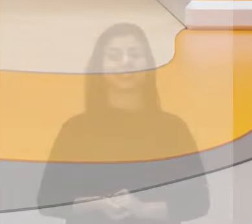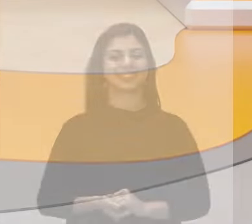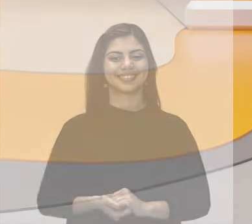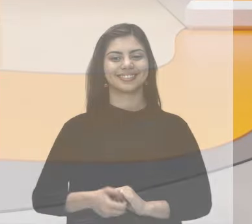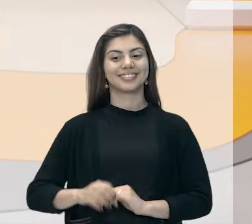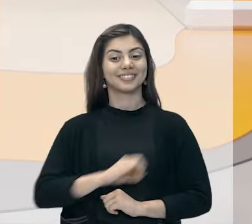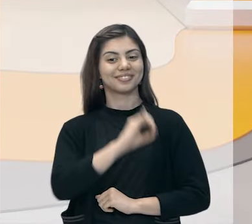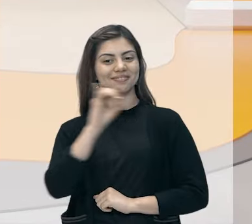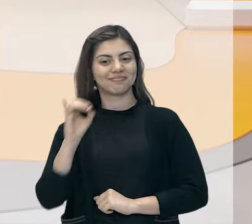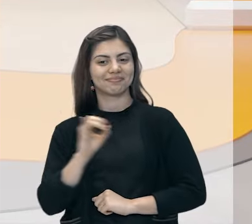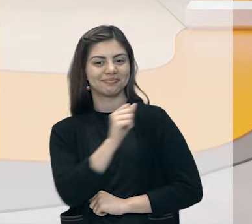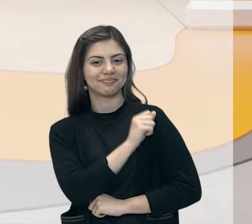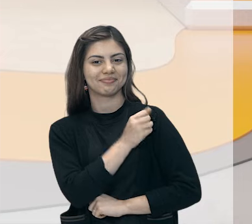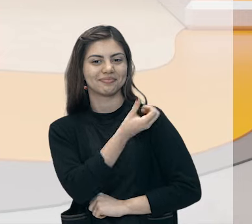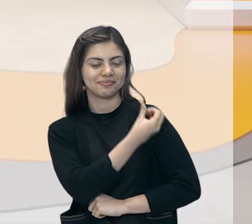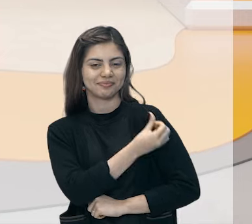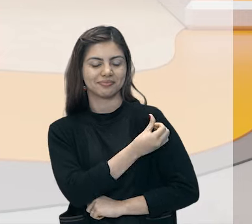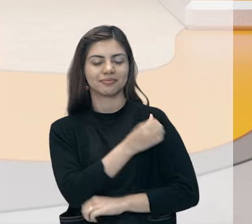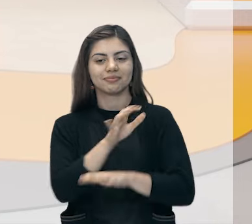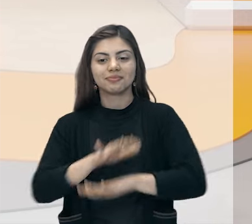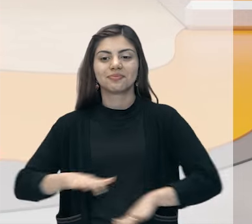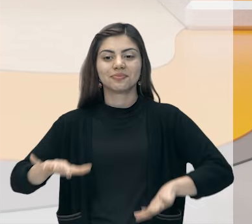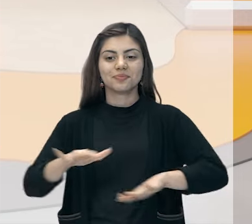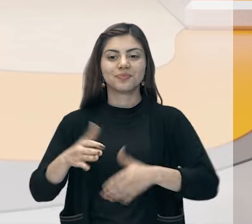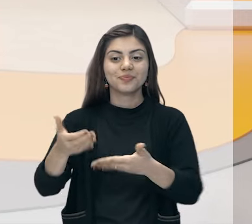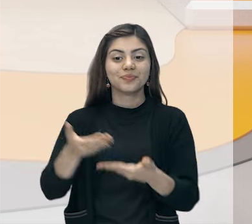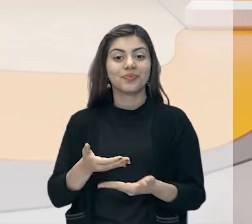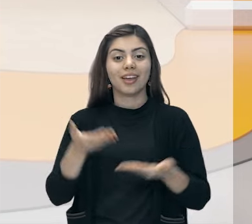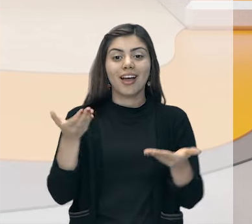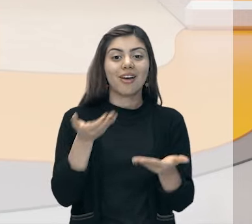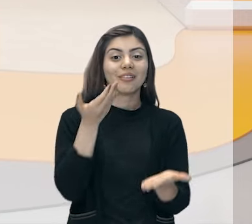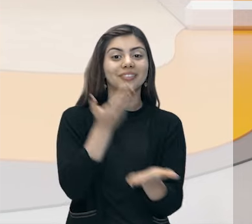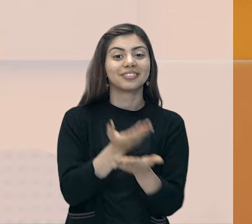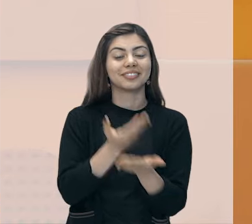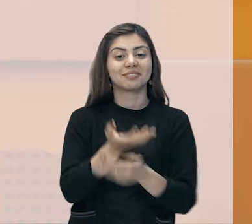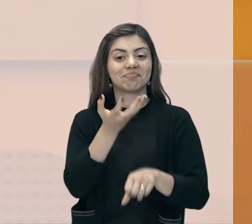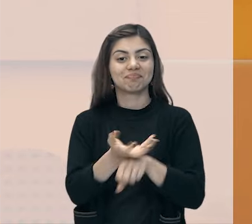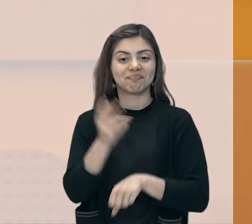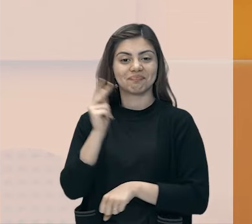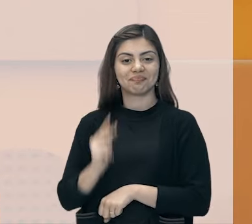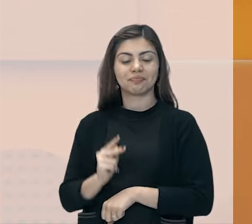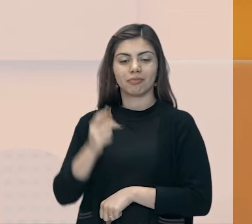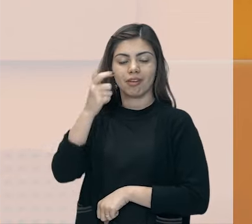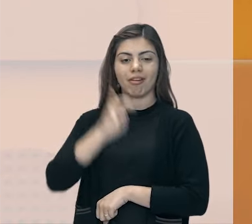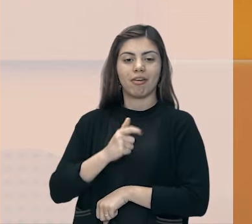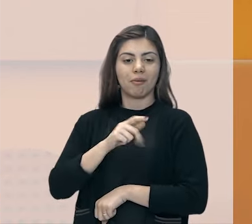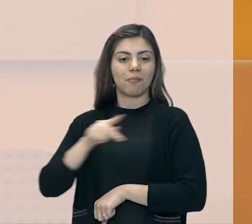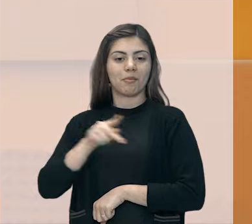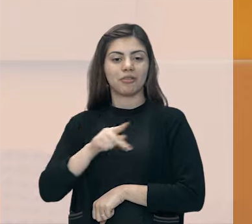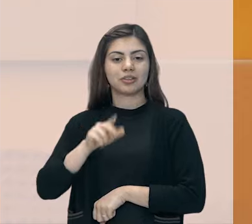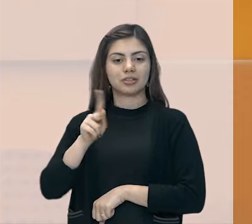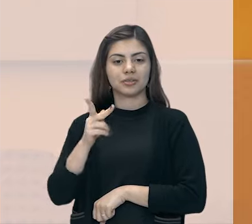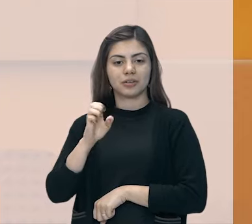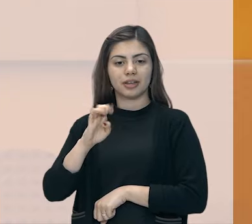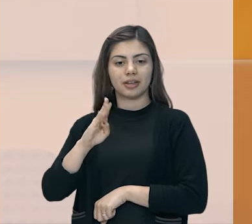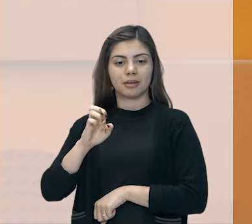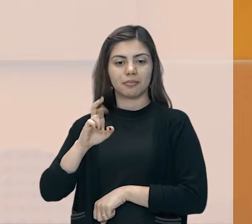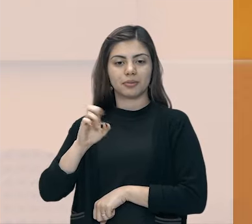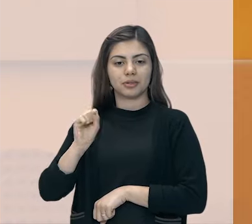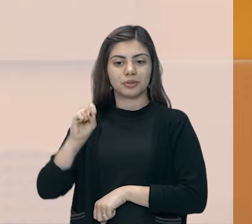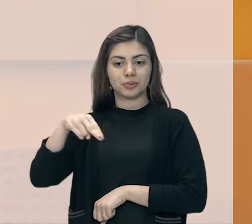Olá, turminha do sexto ano, sejam todos bem-vindos a mais uma aula de História. Eu sou o professor Eberson